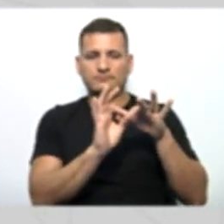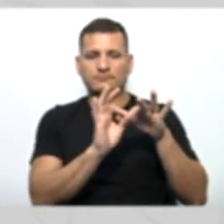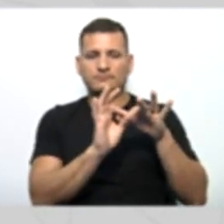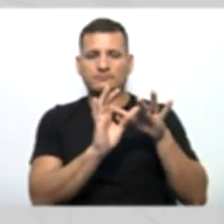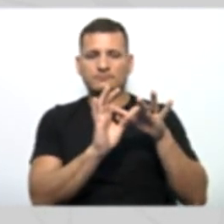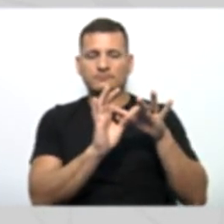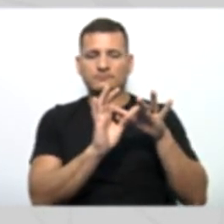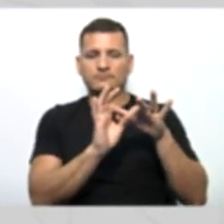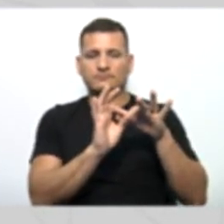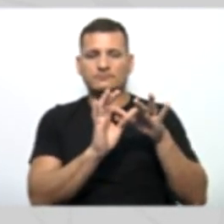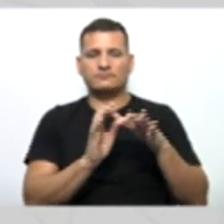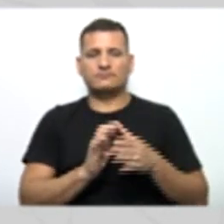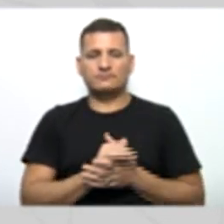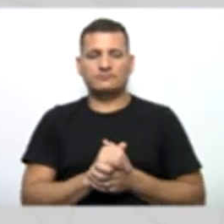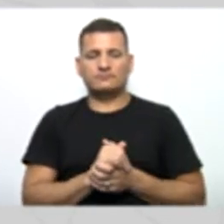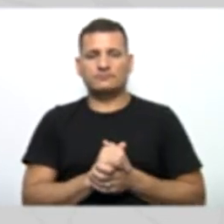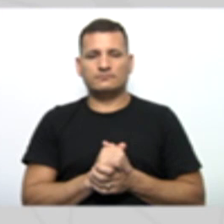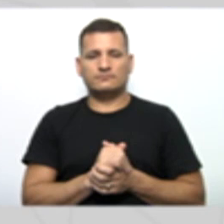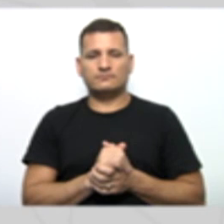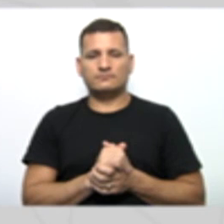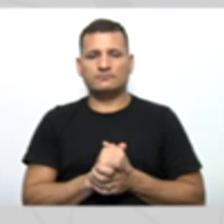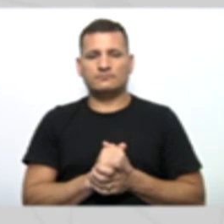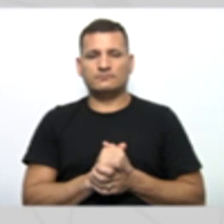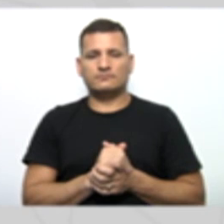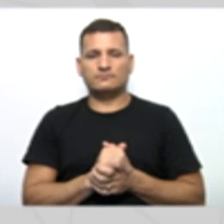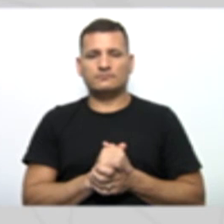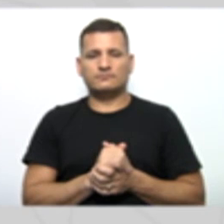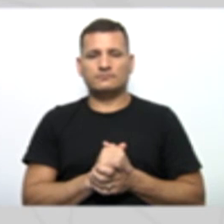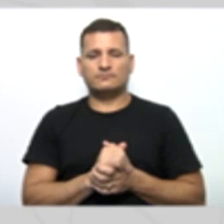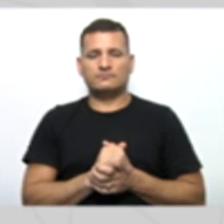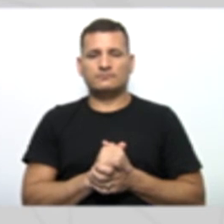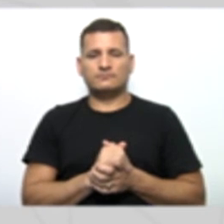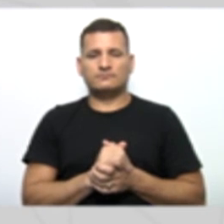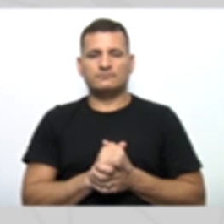ele foi um